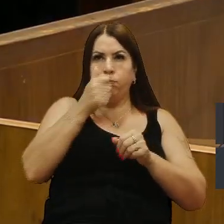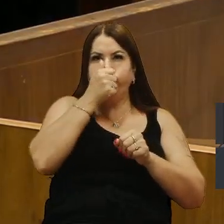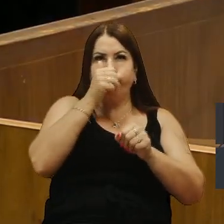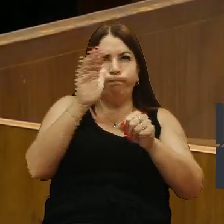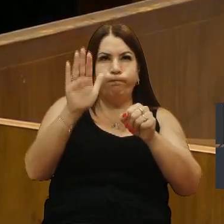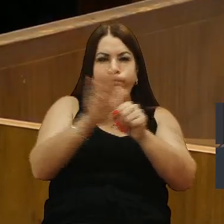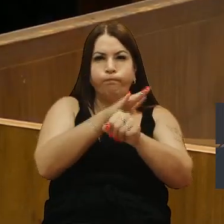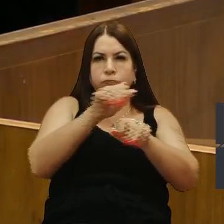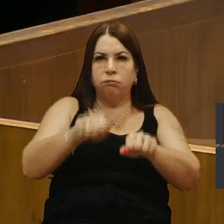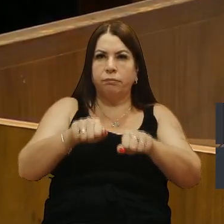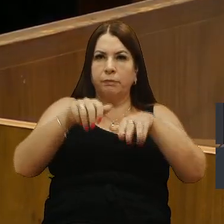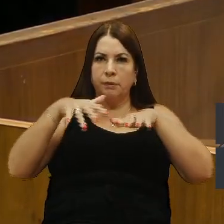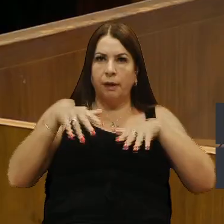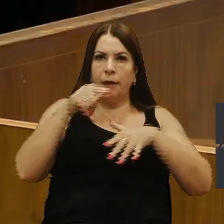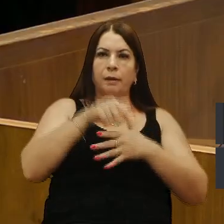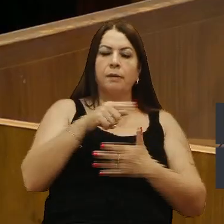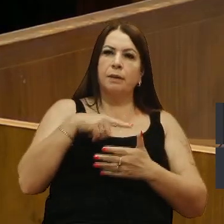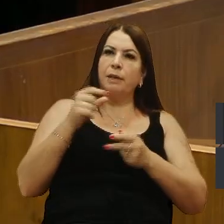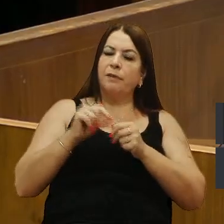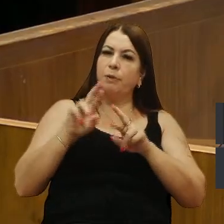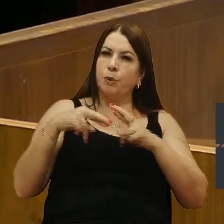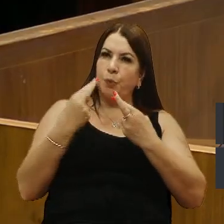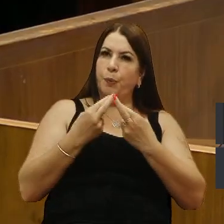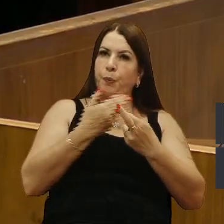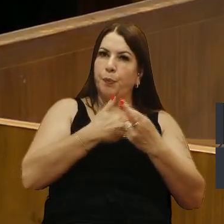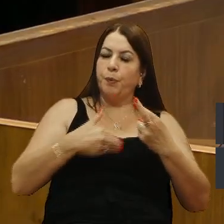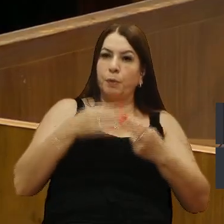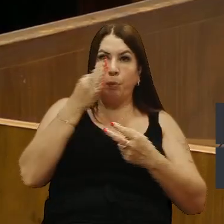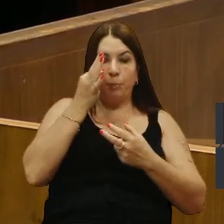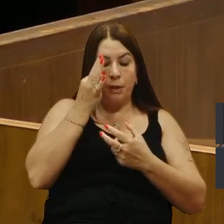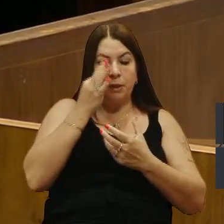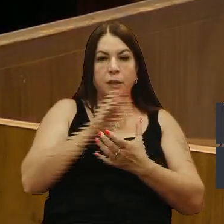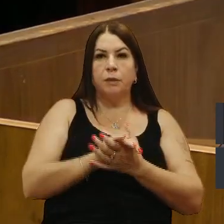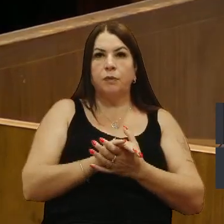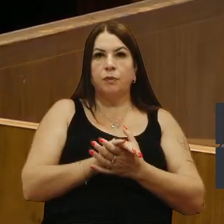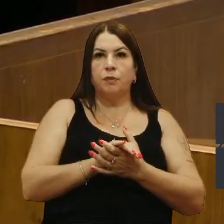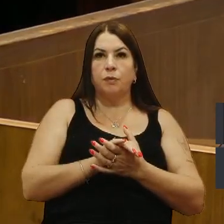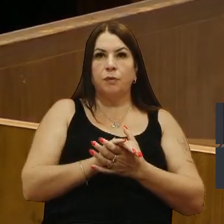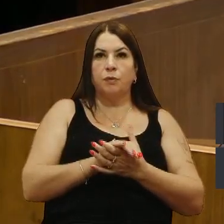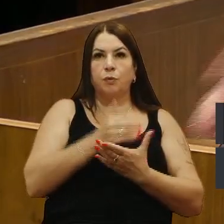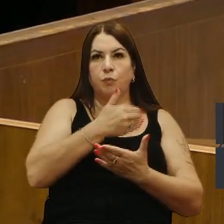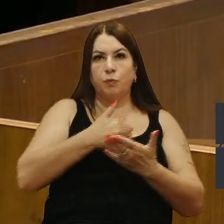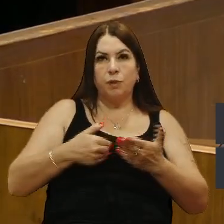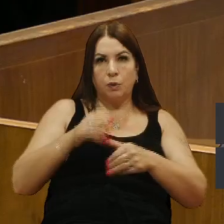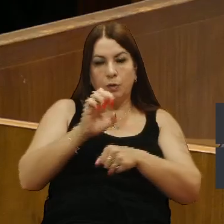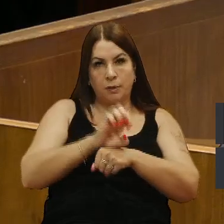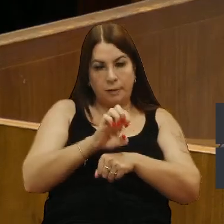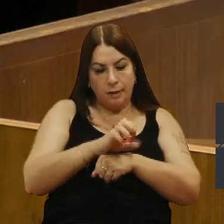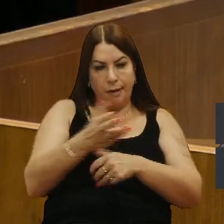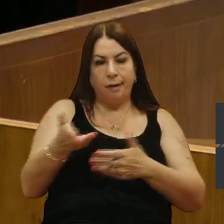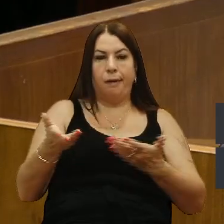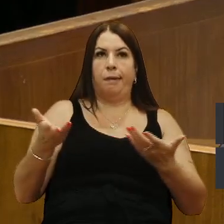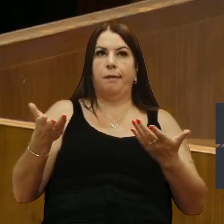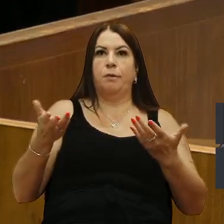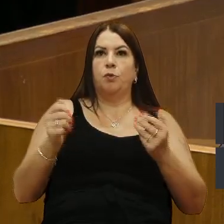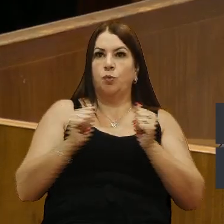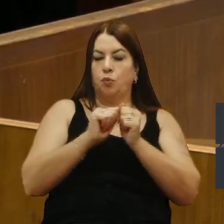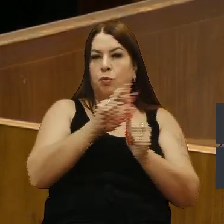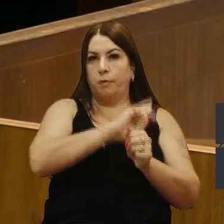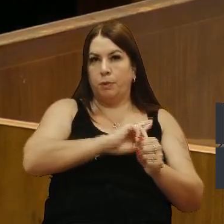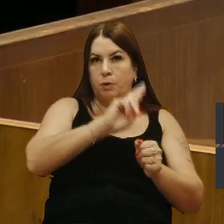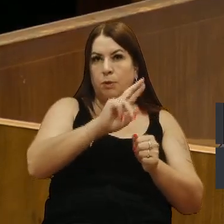esse plenário, nós fizemos uma audiência onde esteve presente o governo do Estado, através